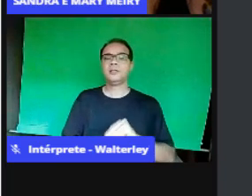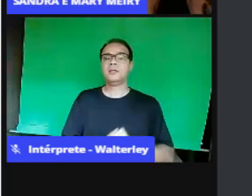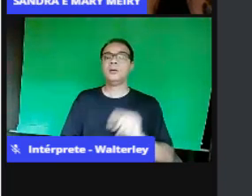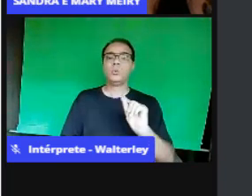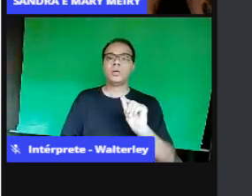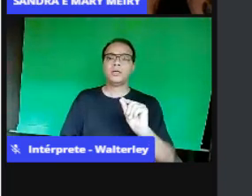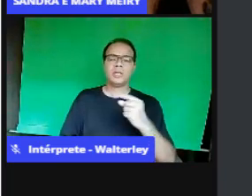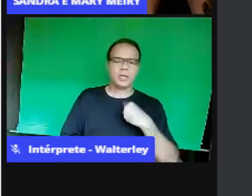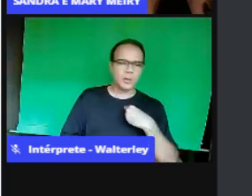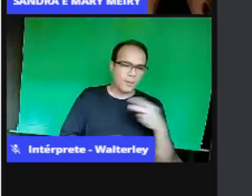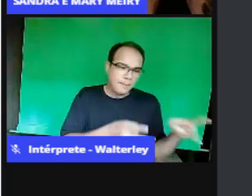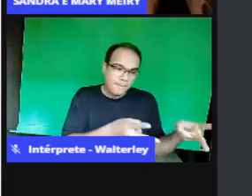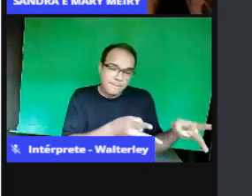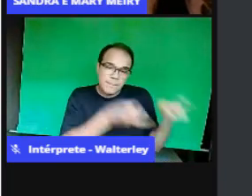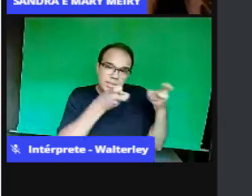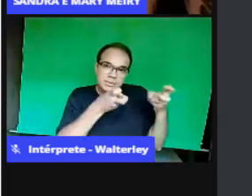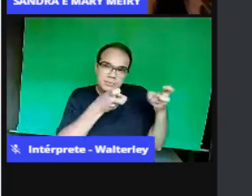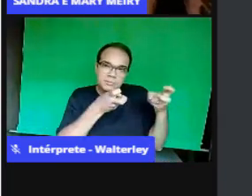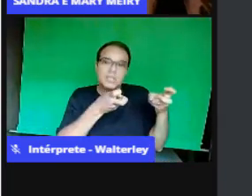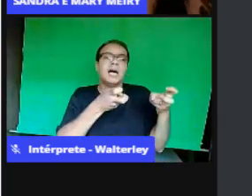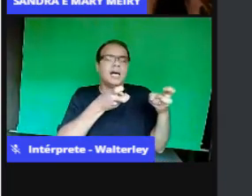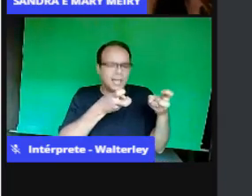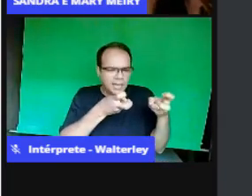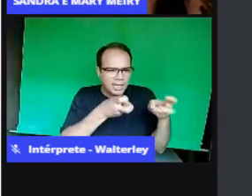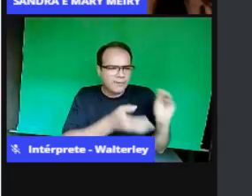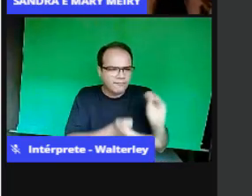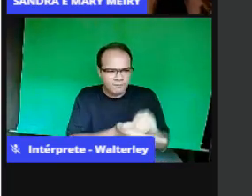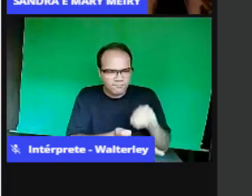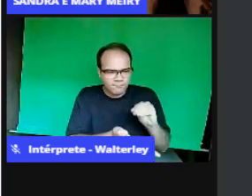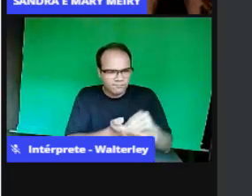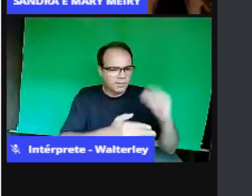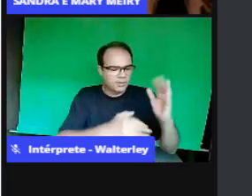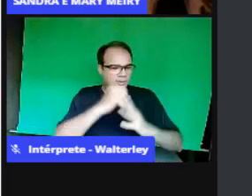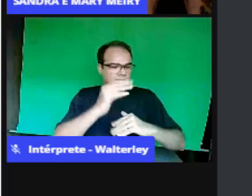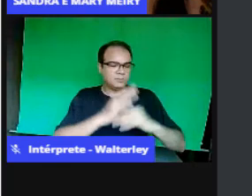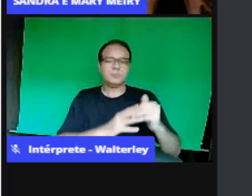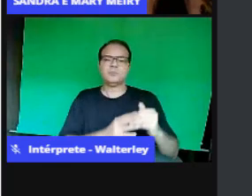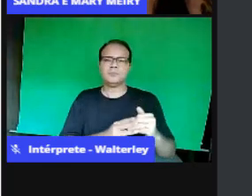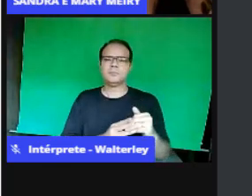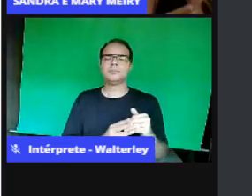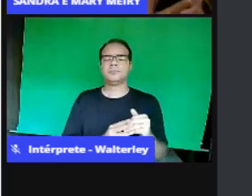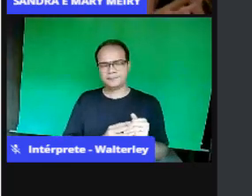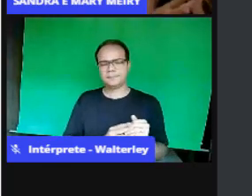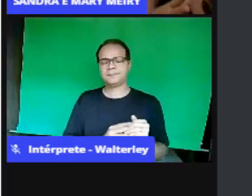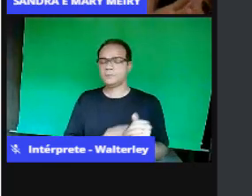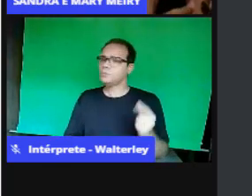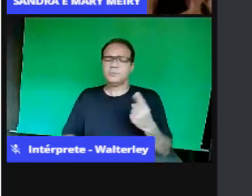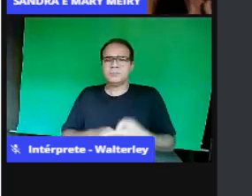desenvolver. Porque nós queremos construir um sujeito